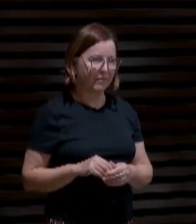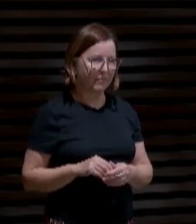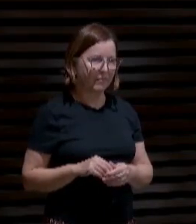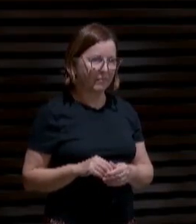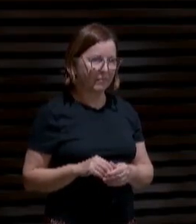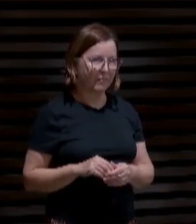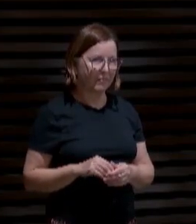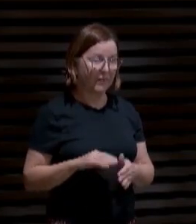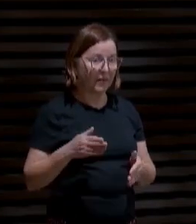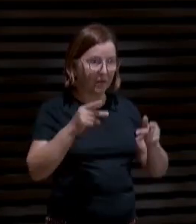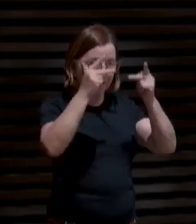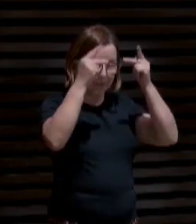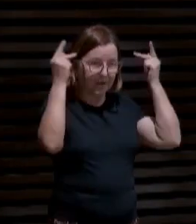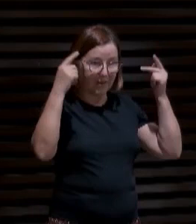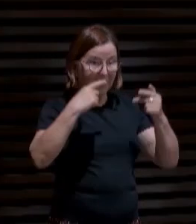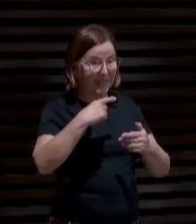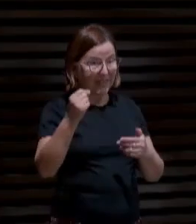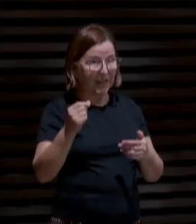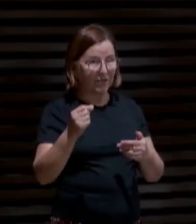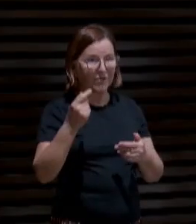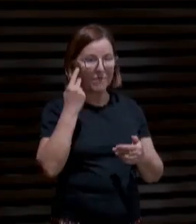Então Pilatos saiu para lhes